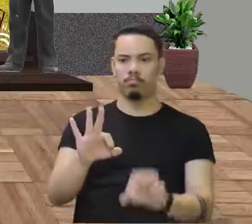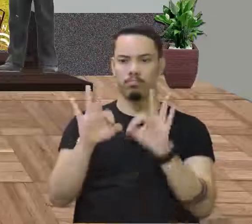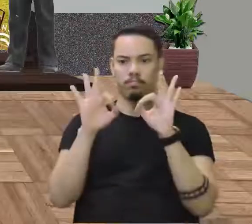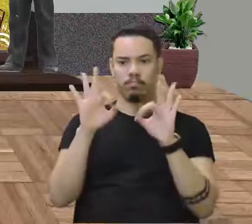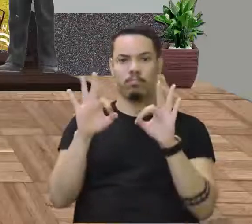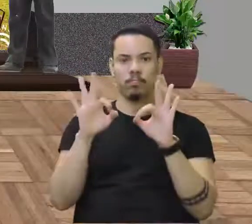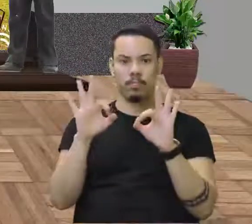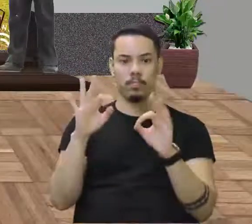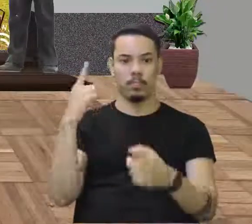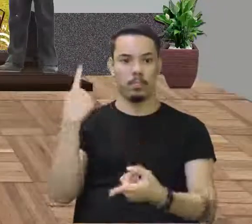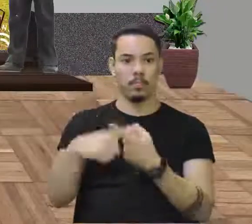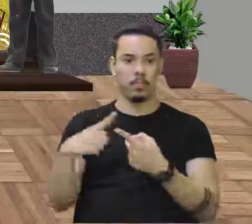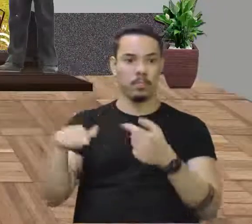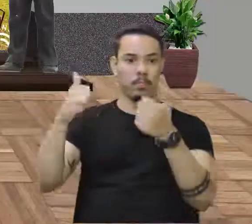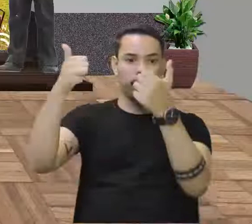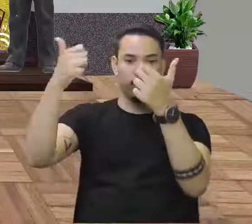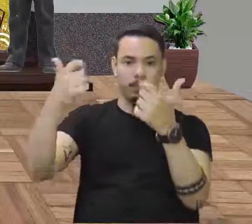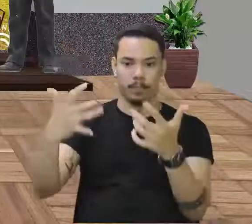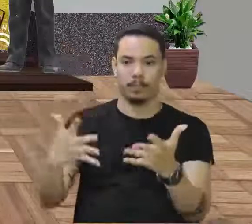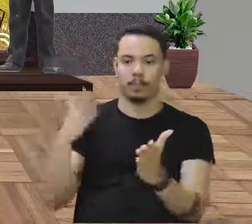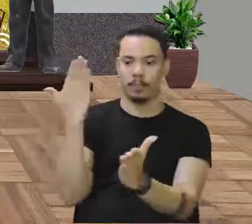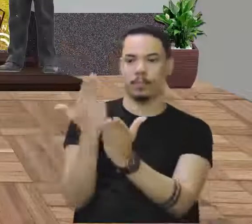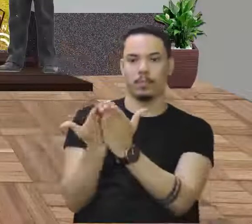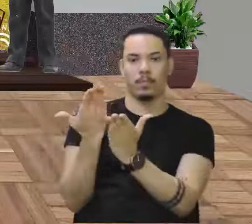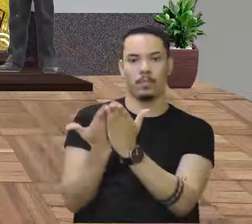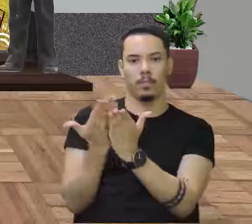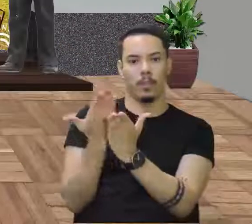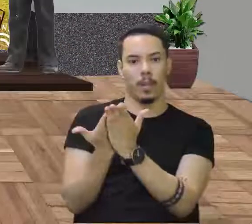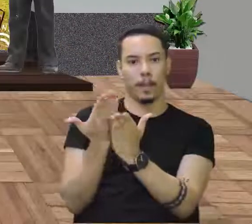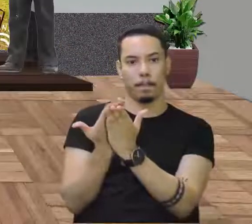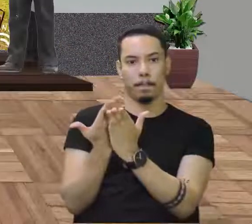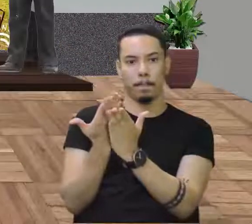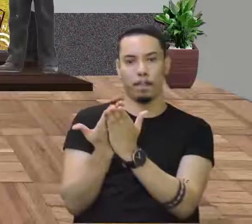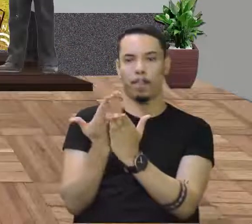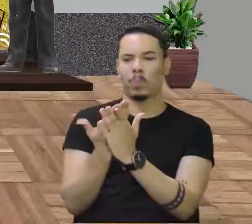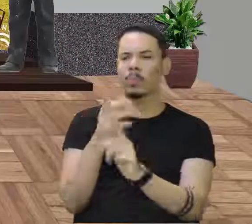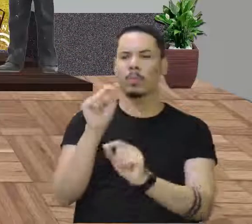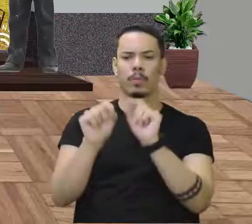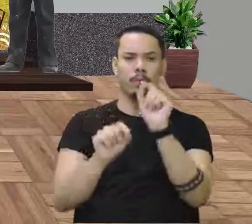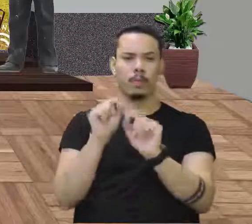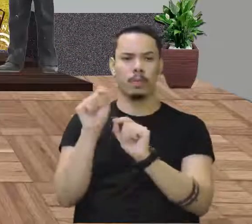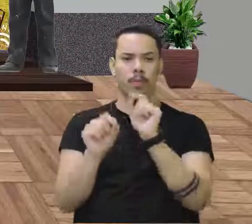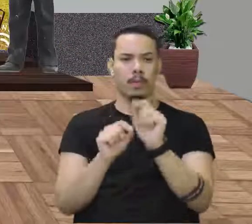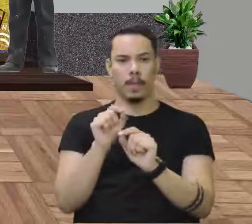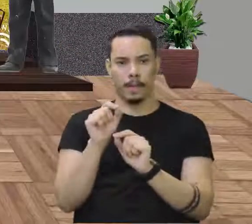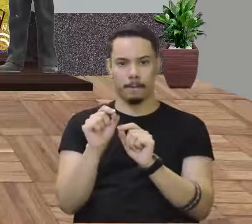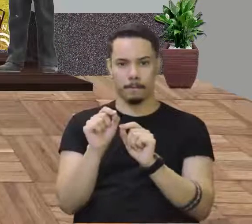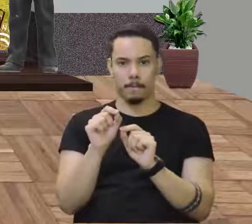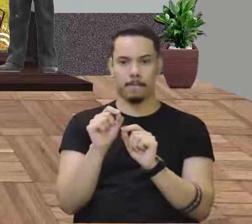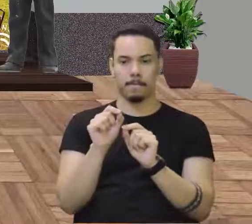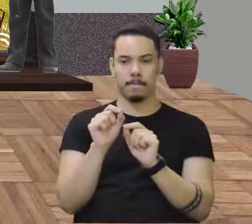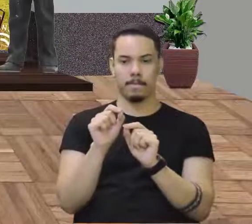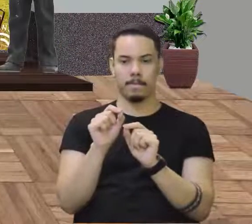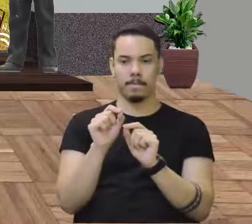de Aloysio Ferreira, estudo esse que vai